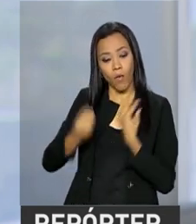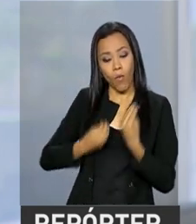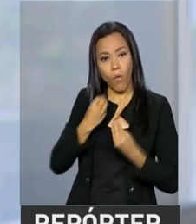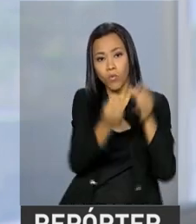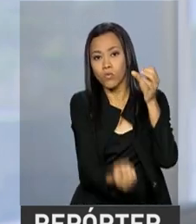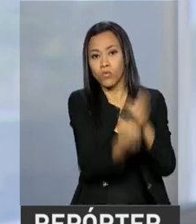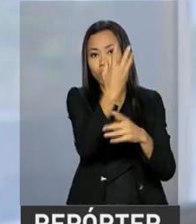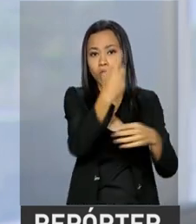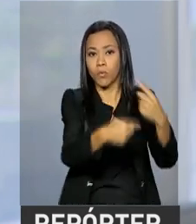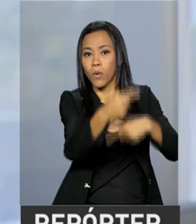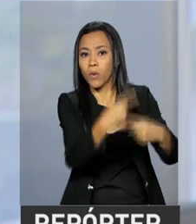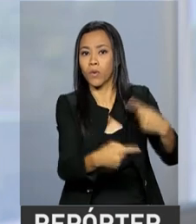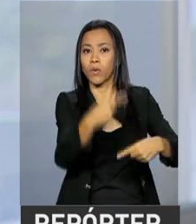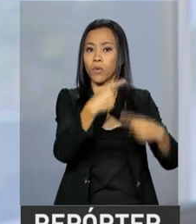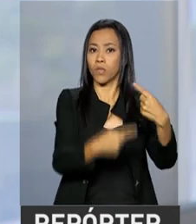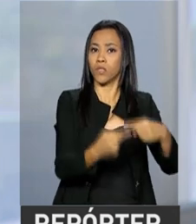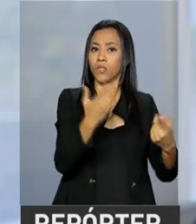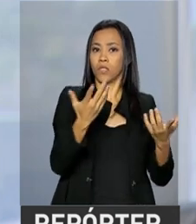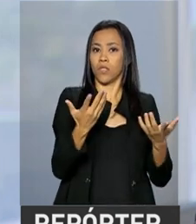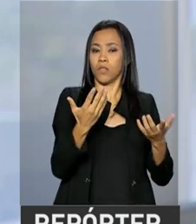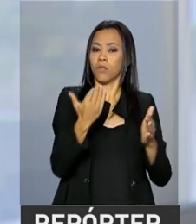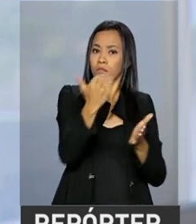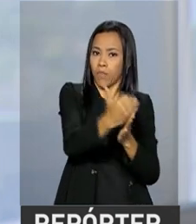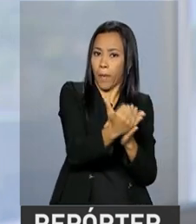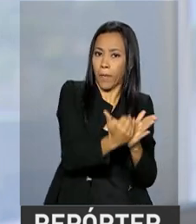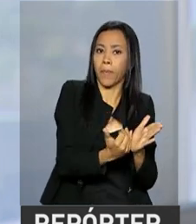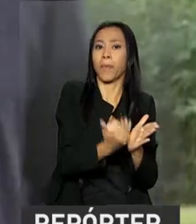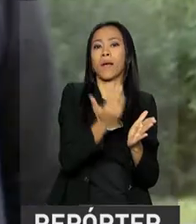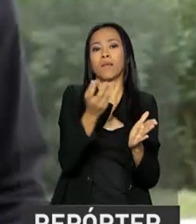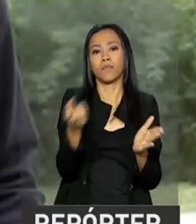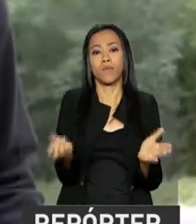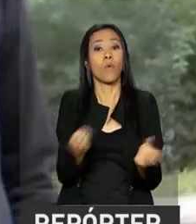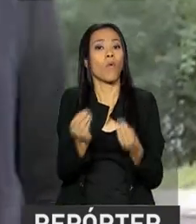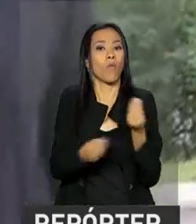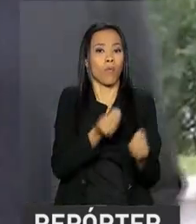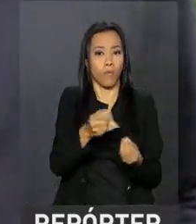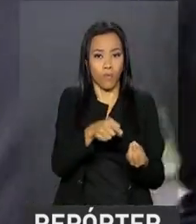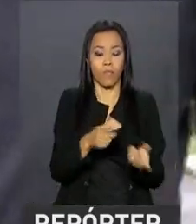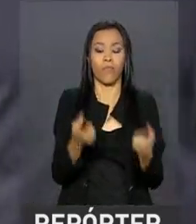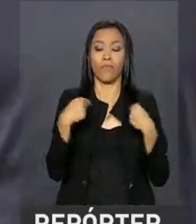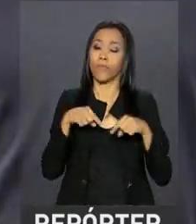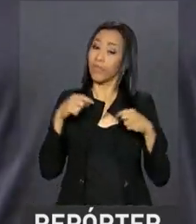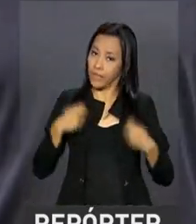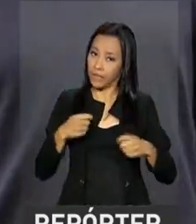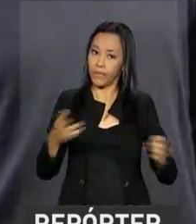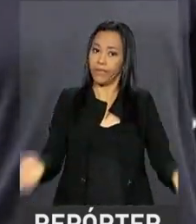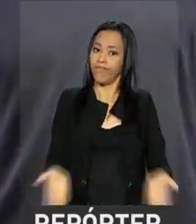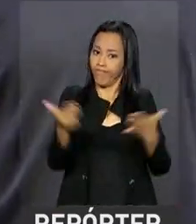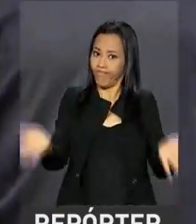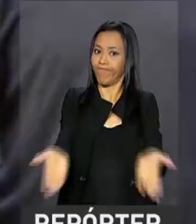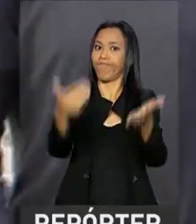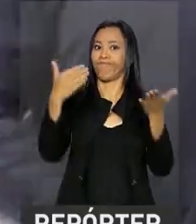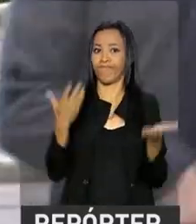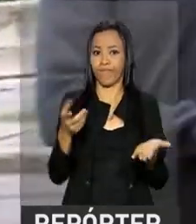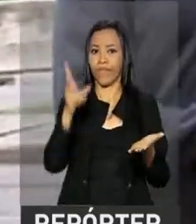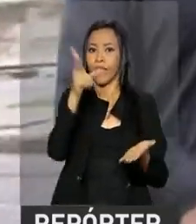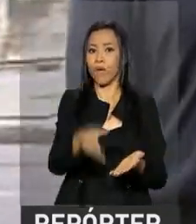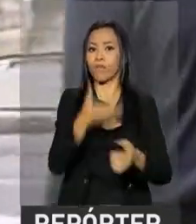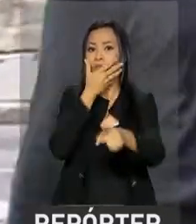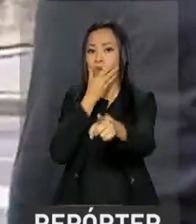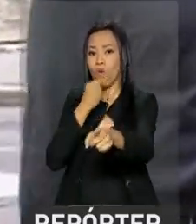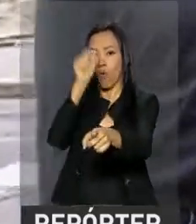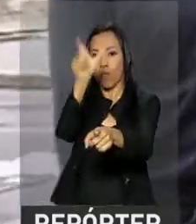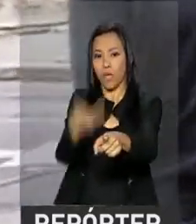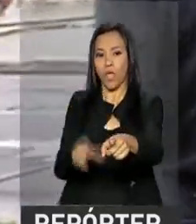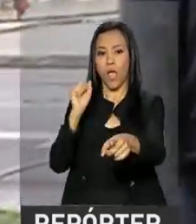que o ministério tem em andamento E como eu disse inclusive criar novos programas o incentivo é necessário mas o importante é fazer como o aposentado Paulo